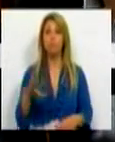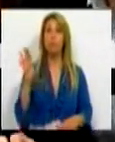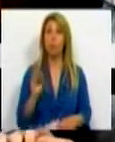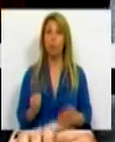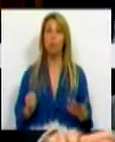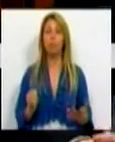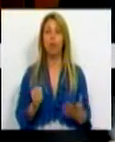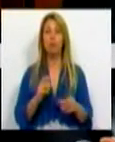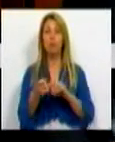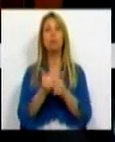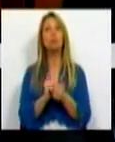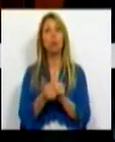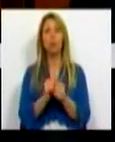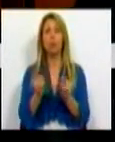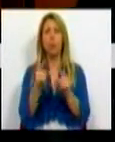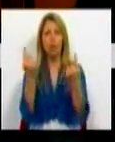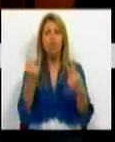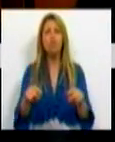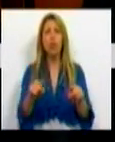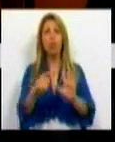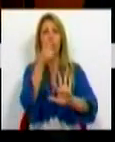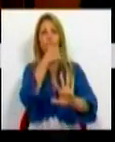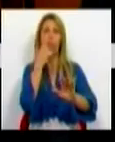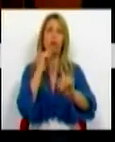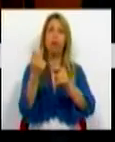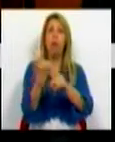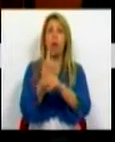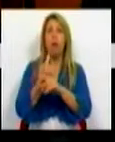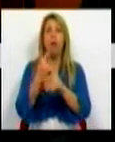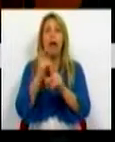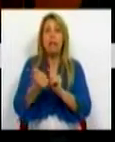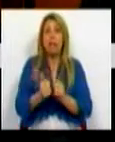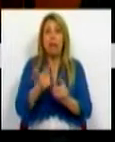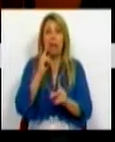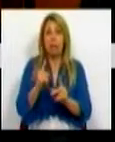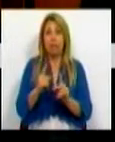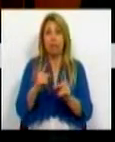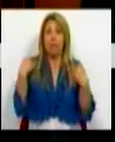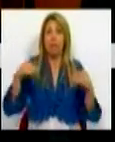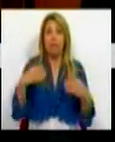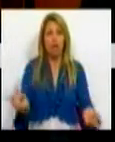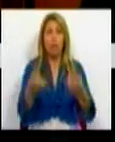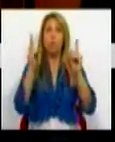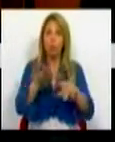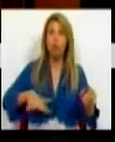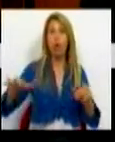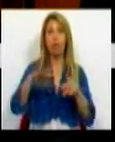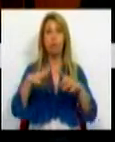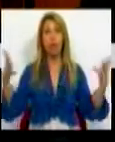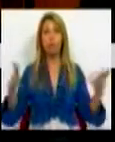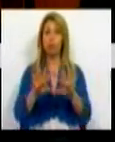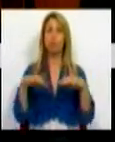Socialista, o desporto não é apenas uma atividade física, é um espaço de realização social, é um espaço de